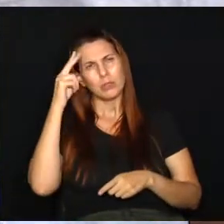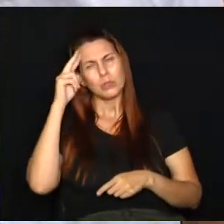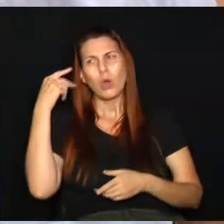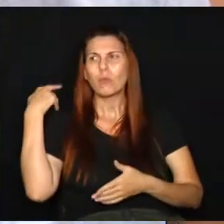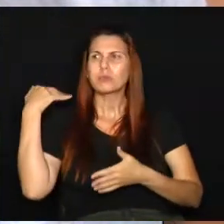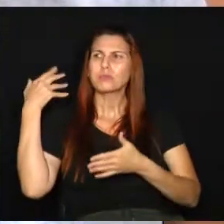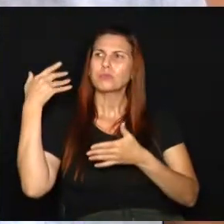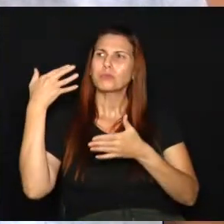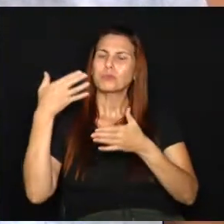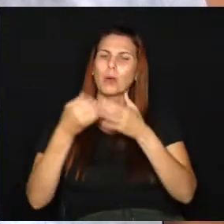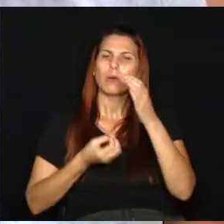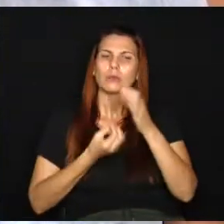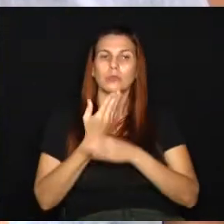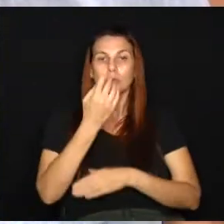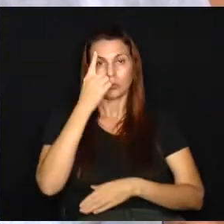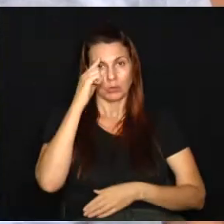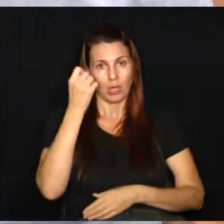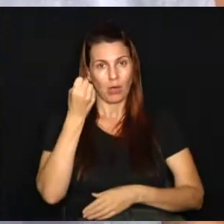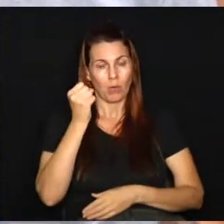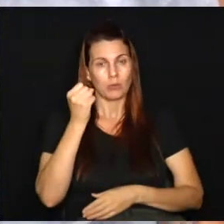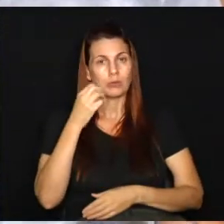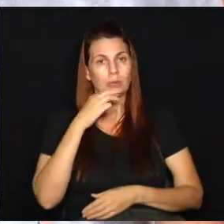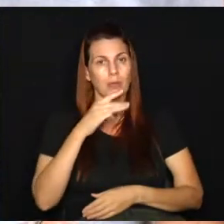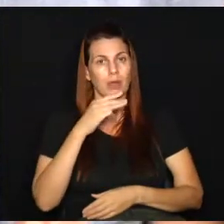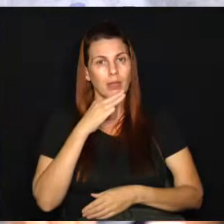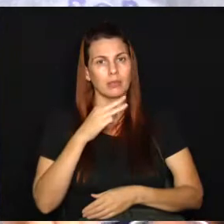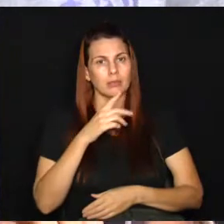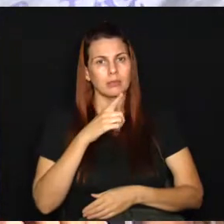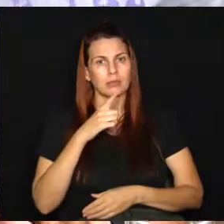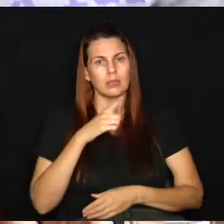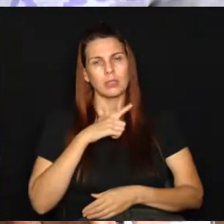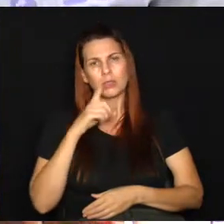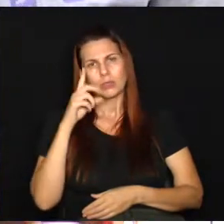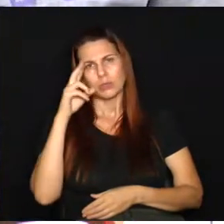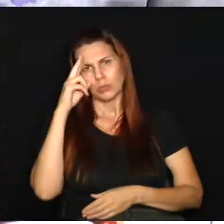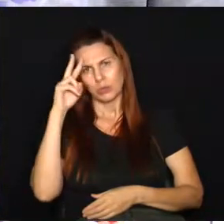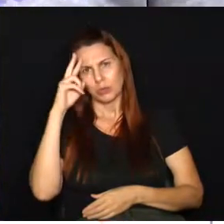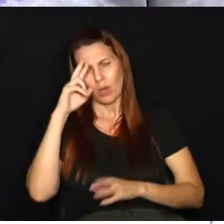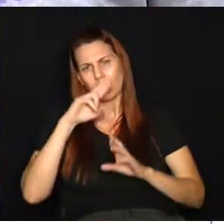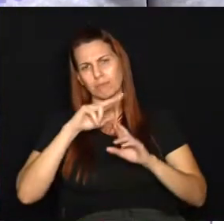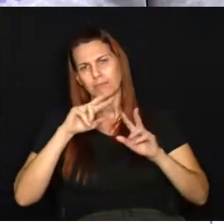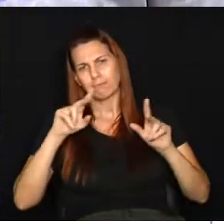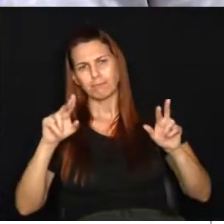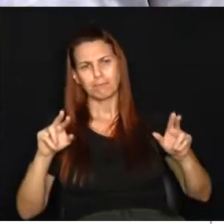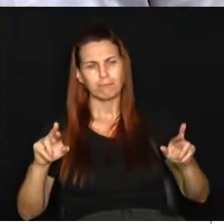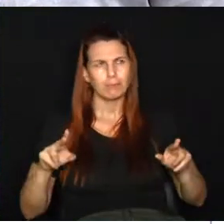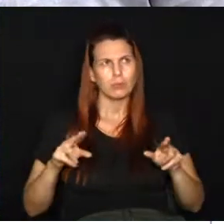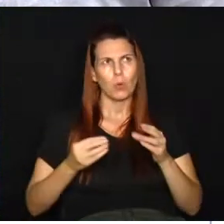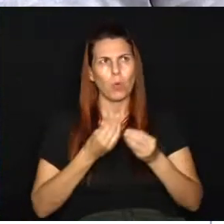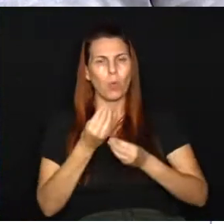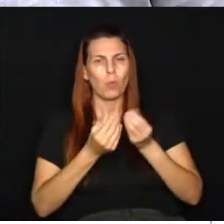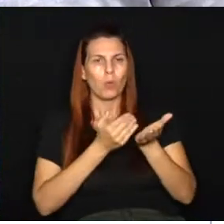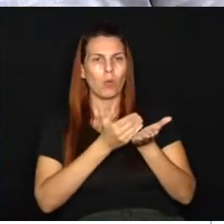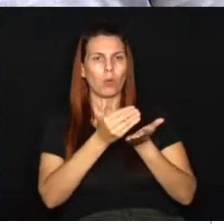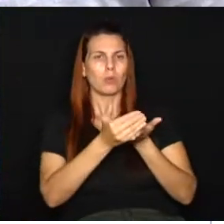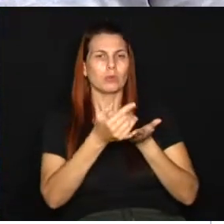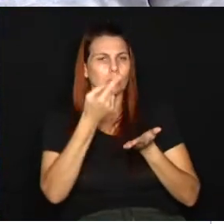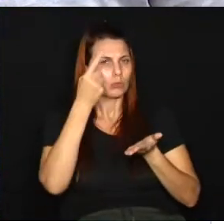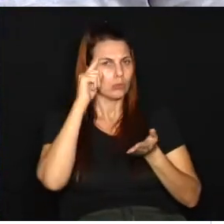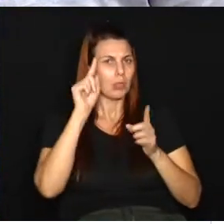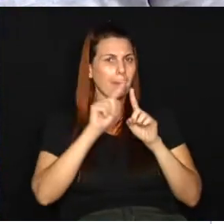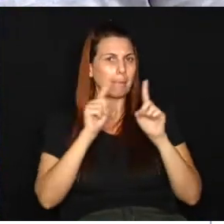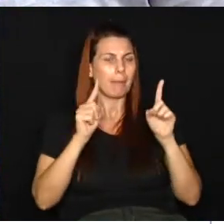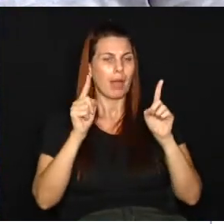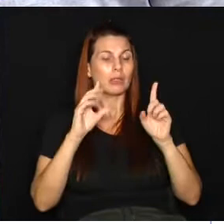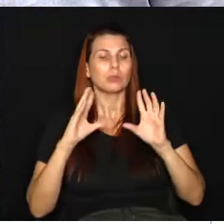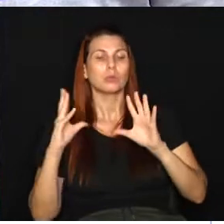março, mundialmente. E tem histórias divergentes sobre de onde começou a data, mas todas elas remetem a uma